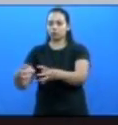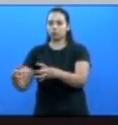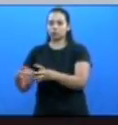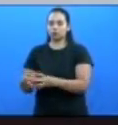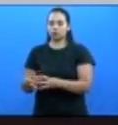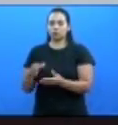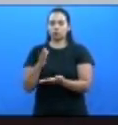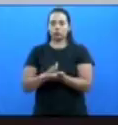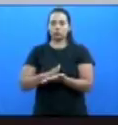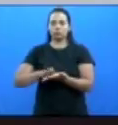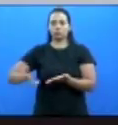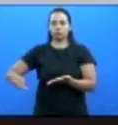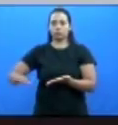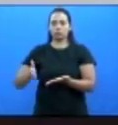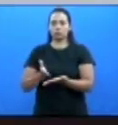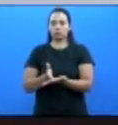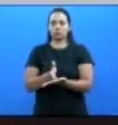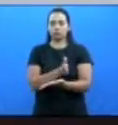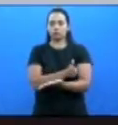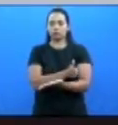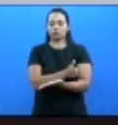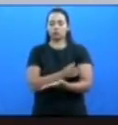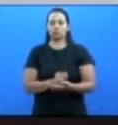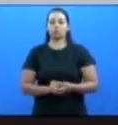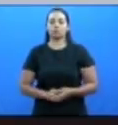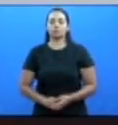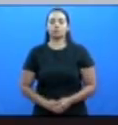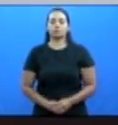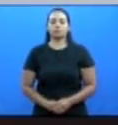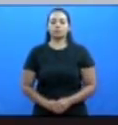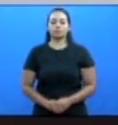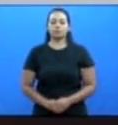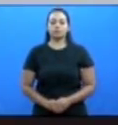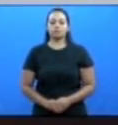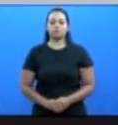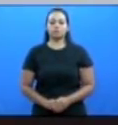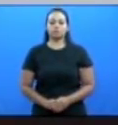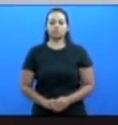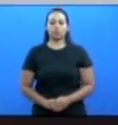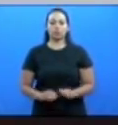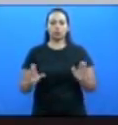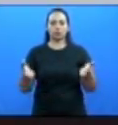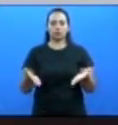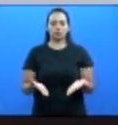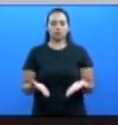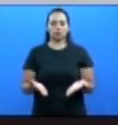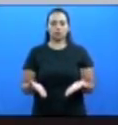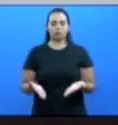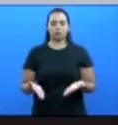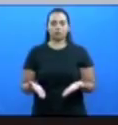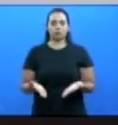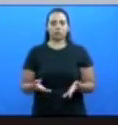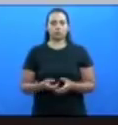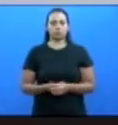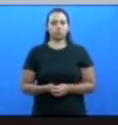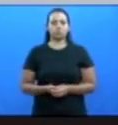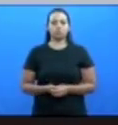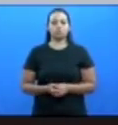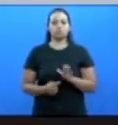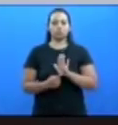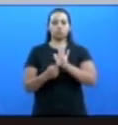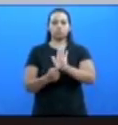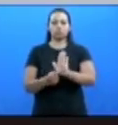de até 300 emendas. Vamos, então, submeter ao plenário esta forma